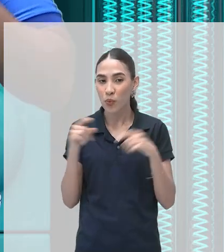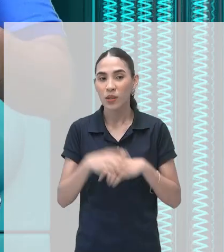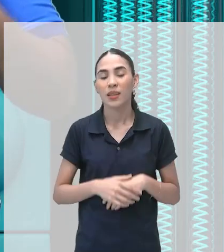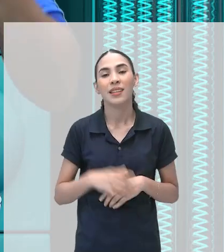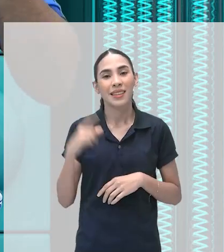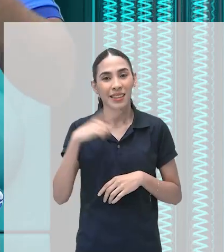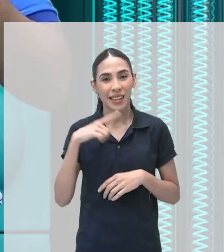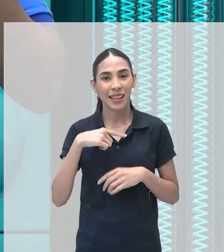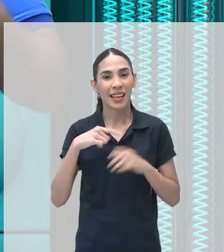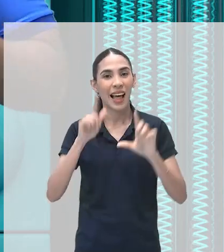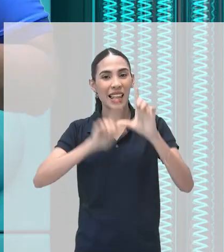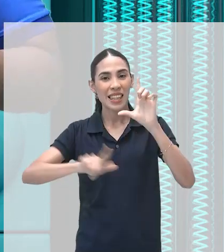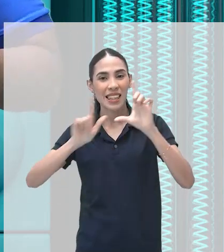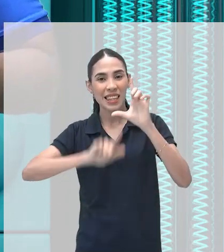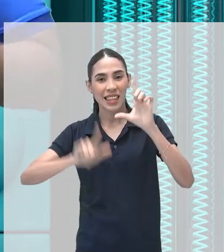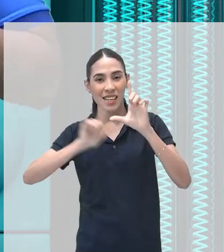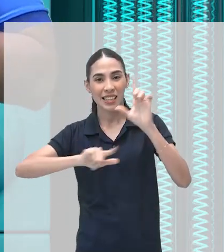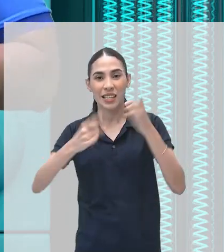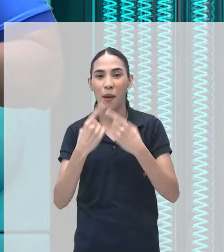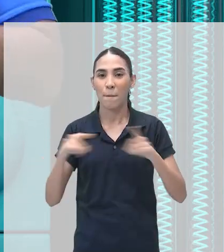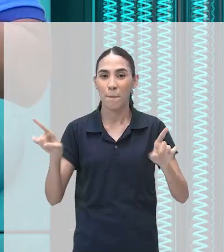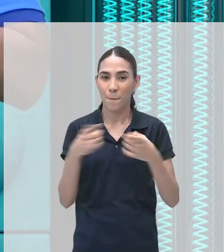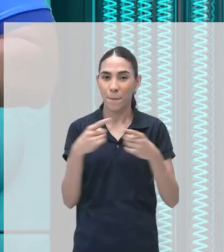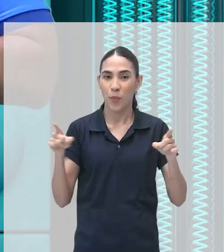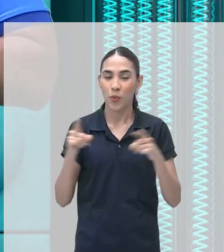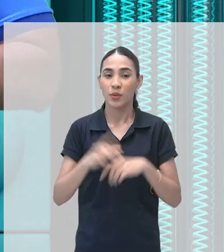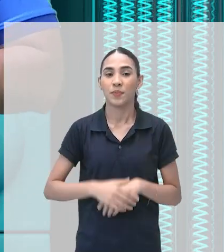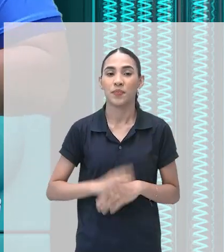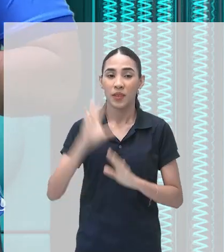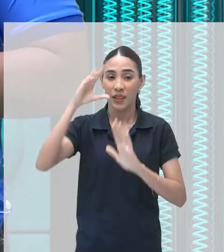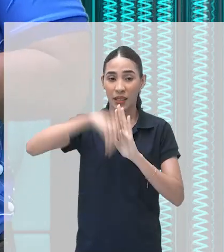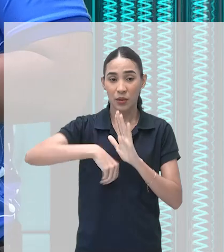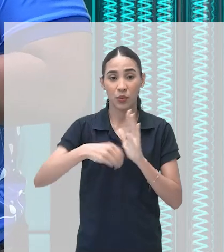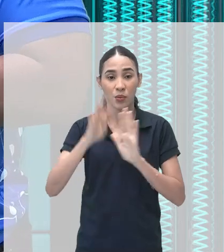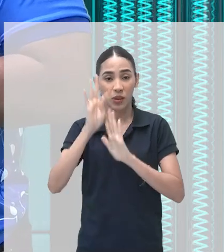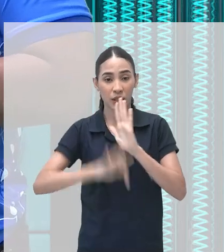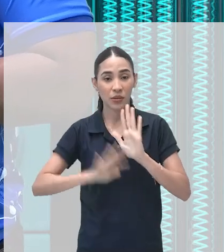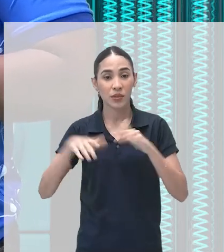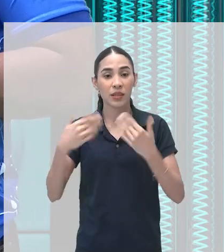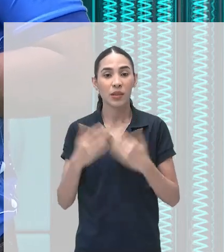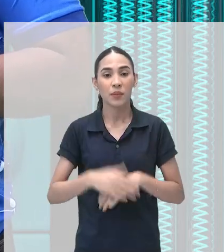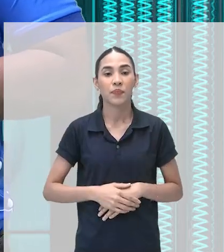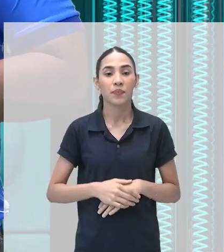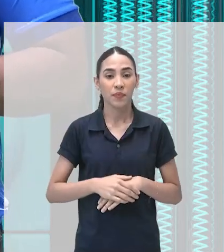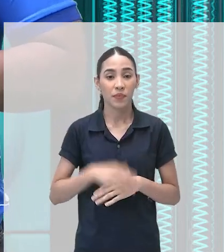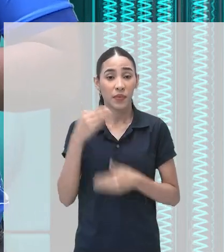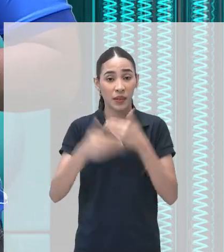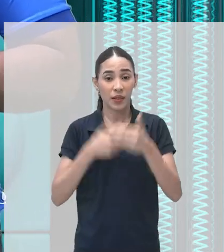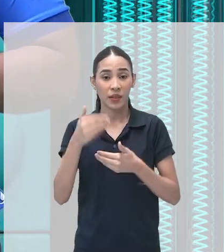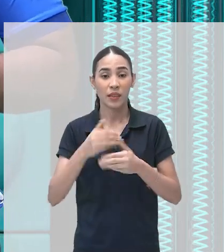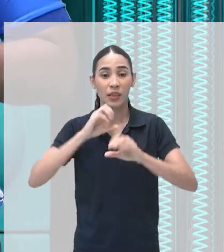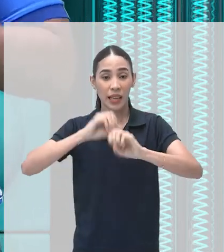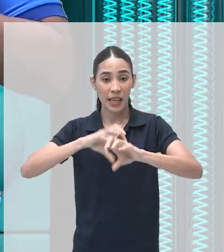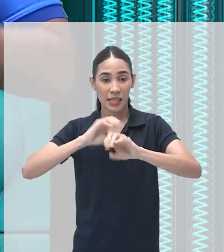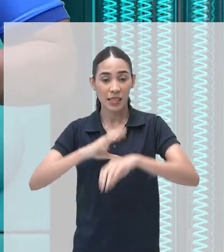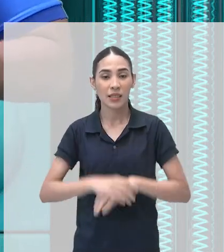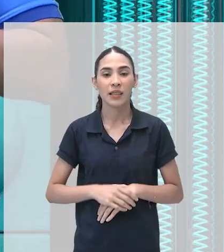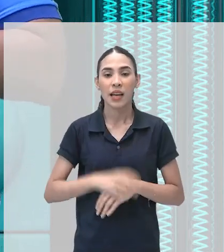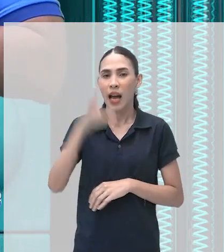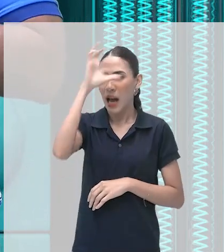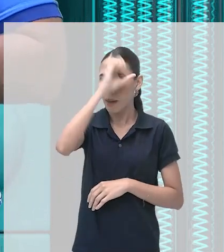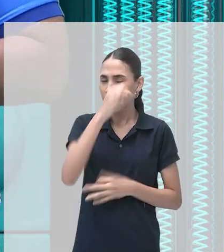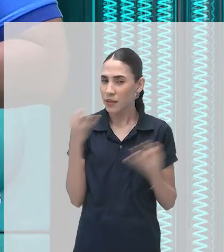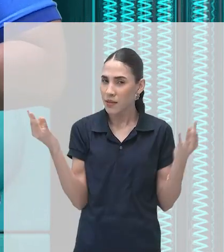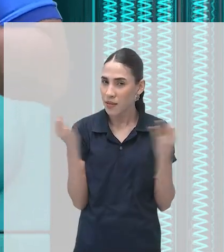a gente tem a música sendo cantada lá no nosso texto. E a letra da música diz: desenrola, educa,